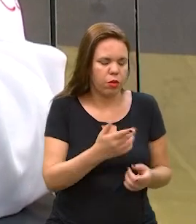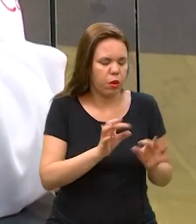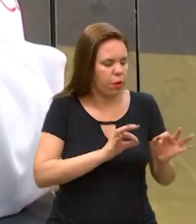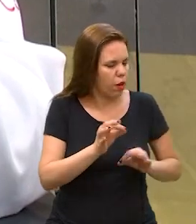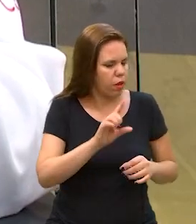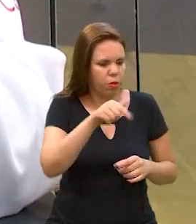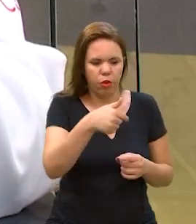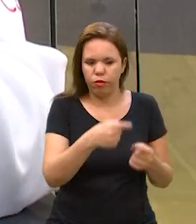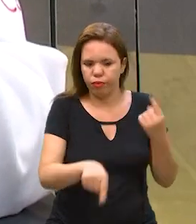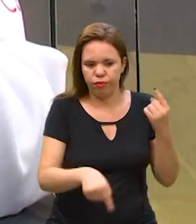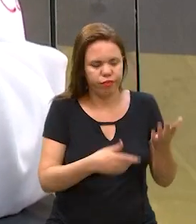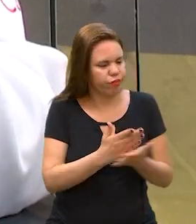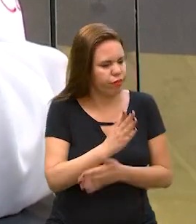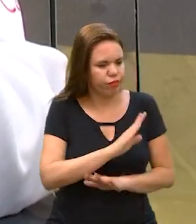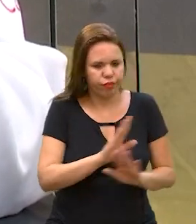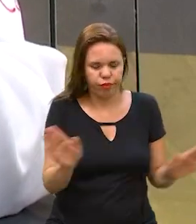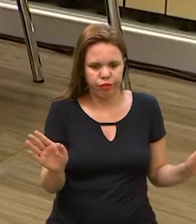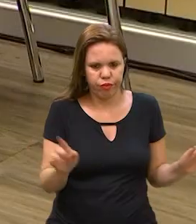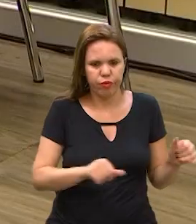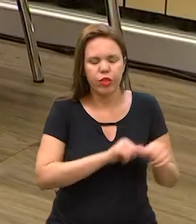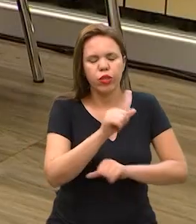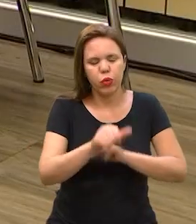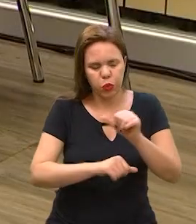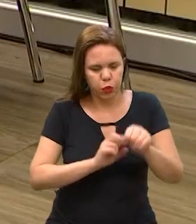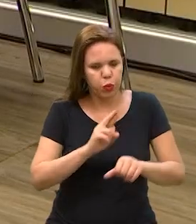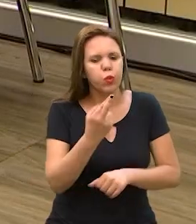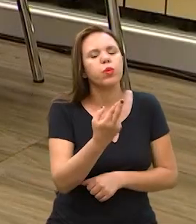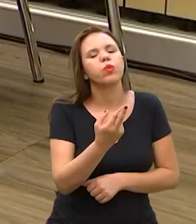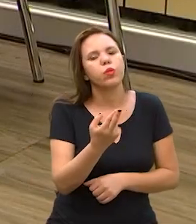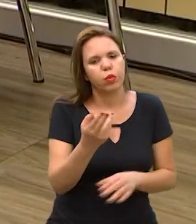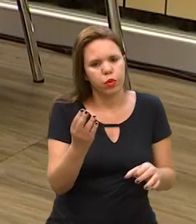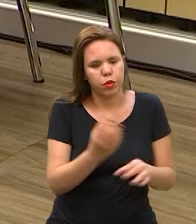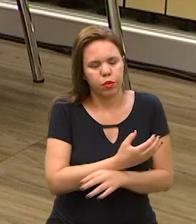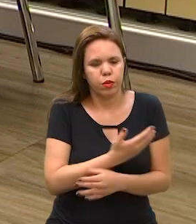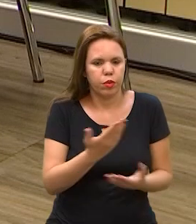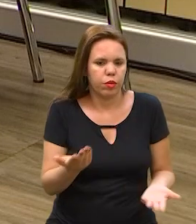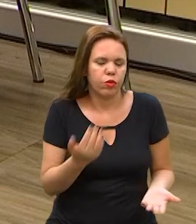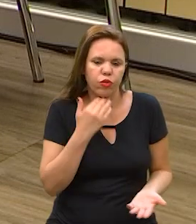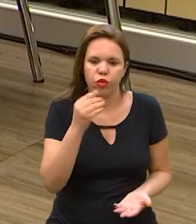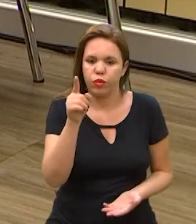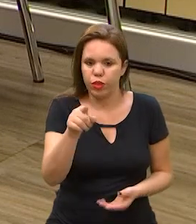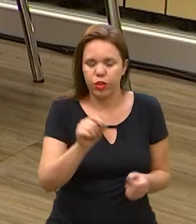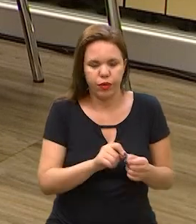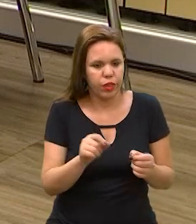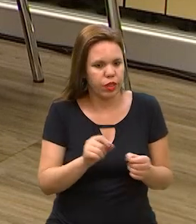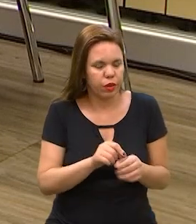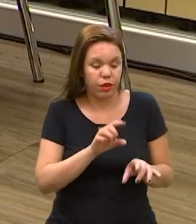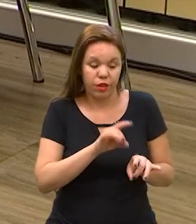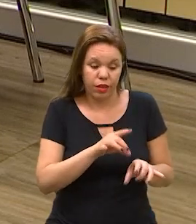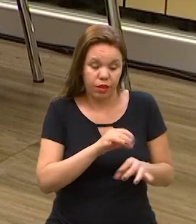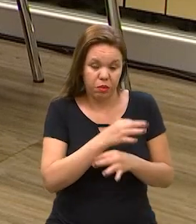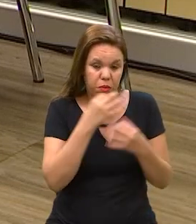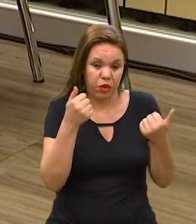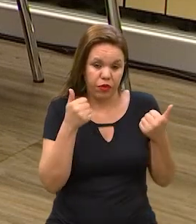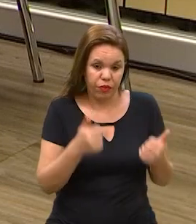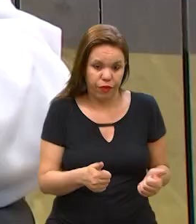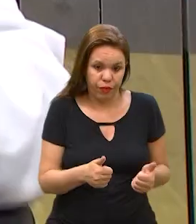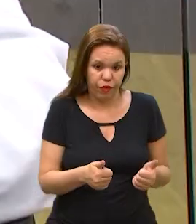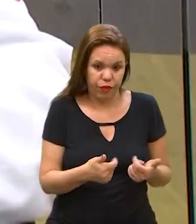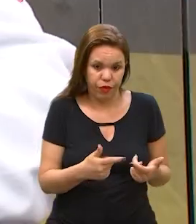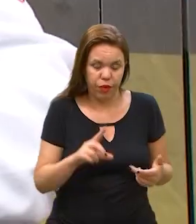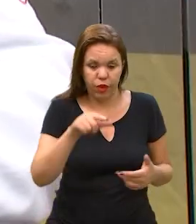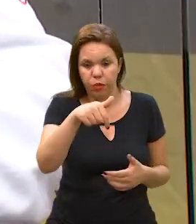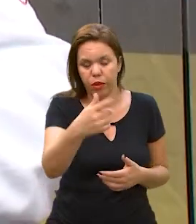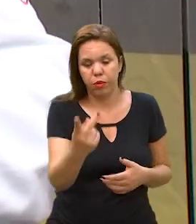certo depois. Então, Isso altera o resultado. Totalmente. Não adianta você fazer uma técnica muito bem feita depois